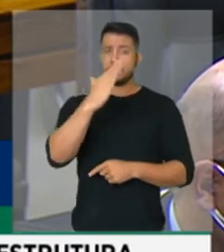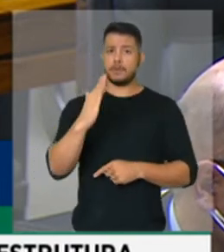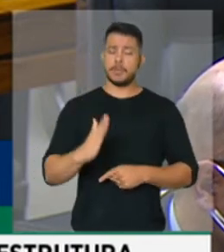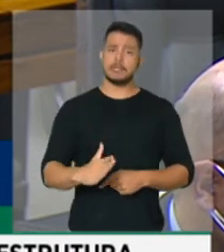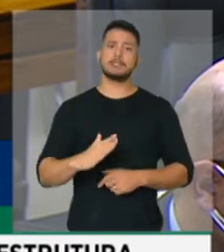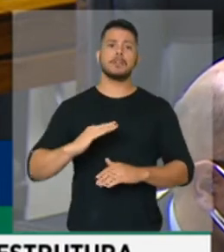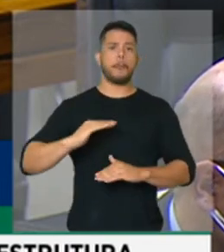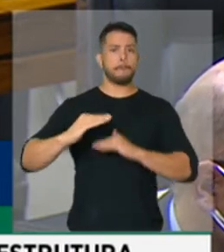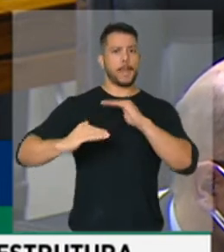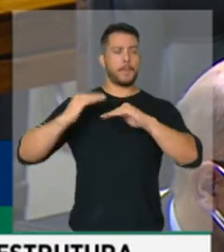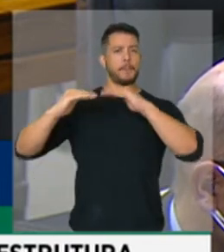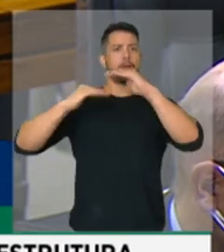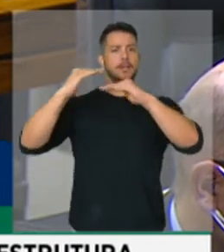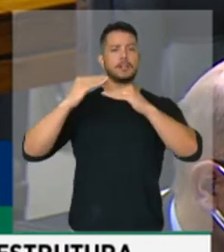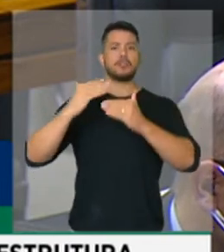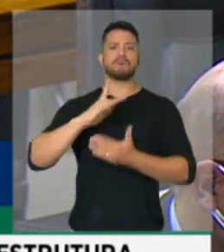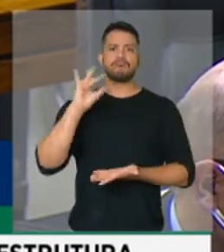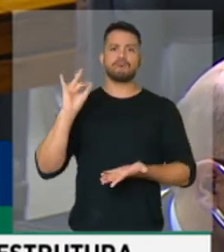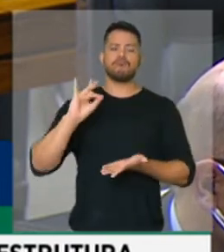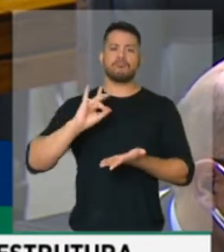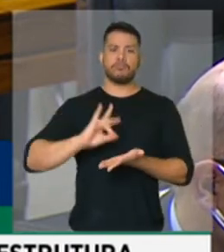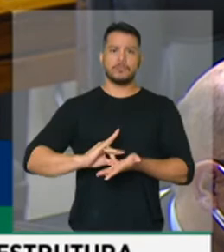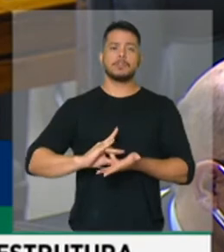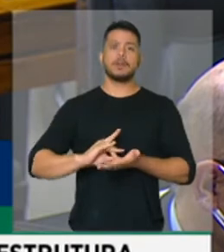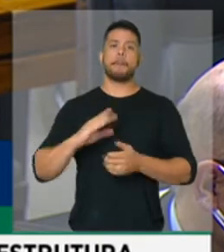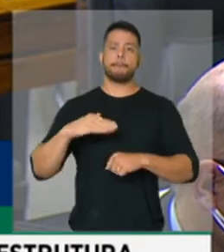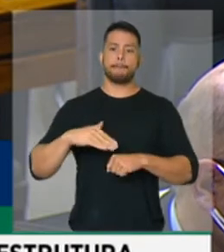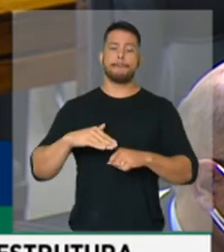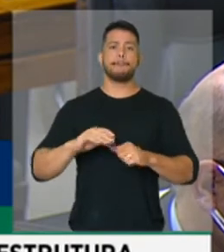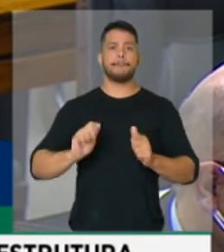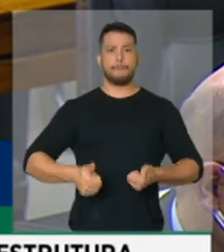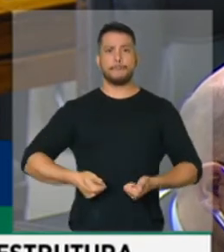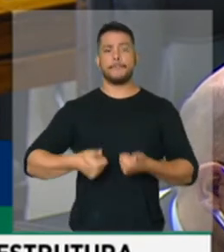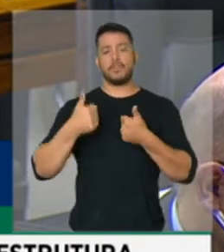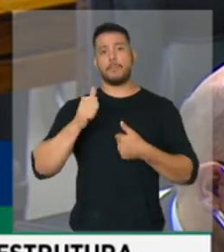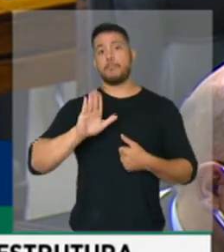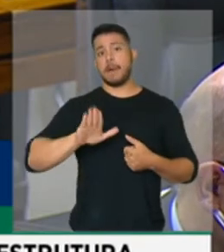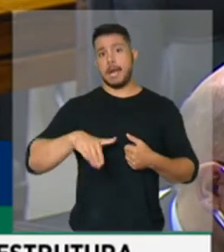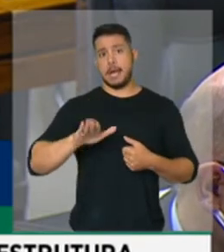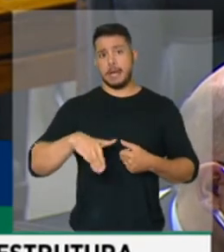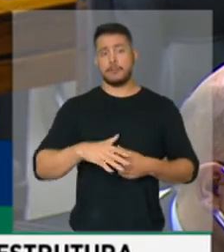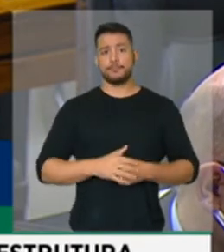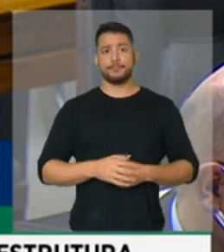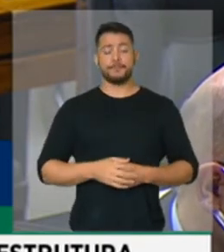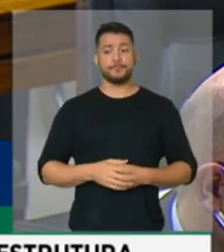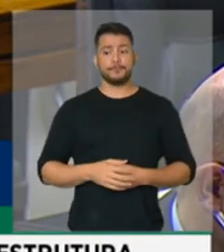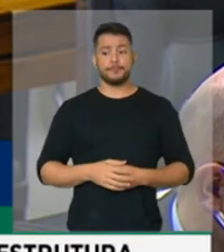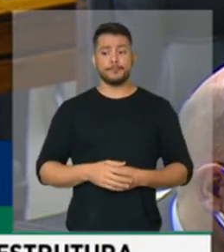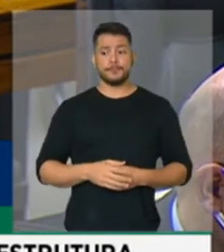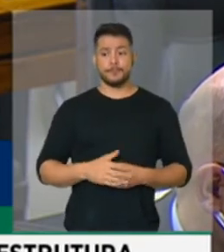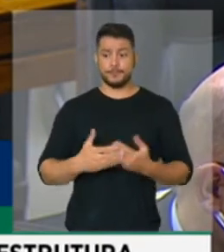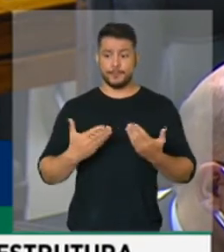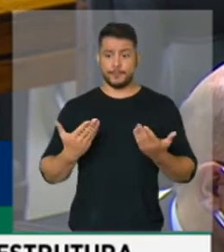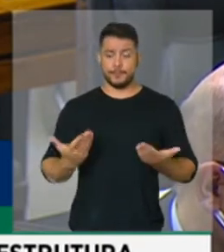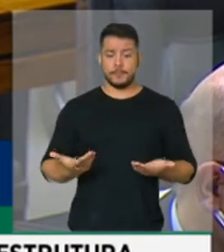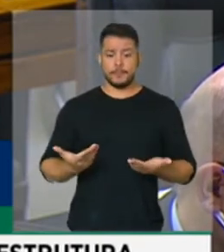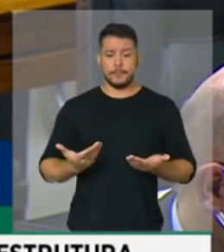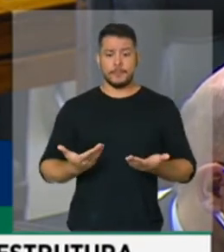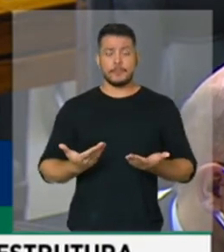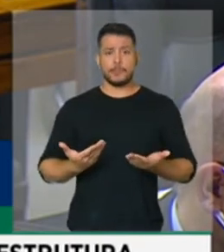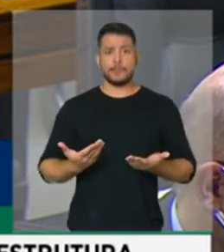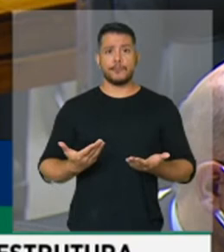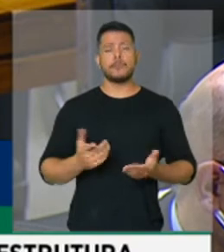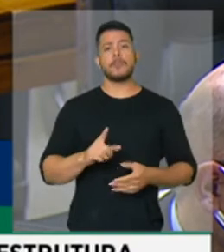e a se desenvolver a custos mais baratos. E, sem dúvida nenhuma, deputado Arnaldo Jardim,